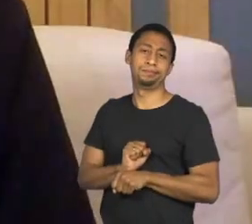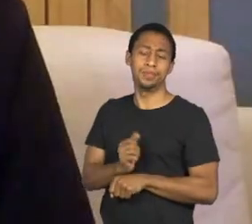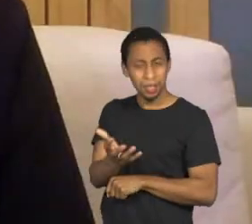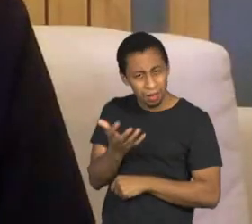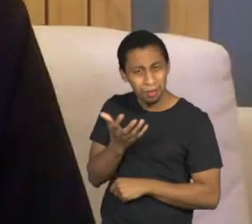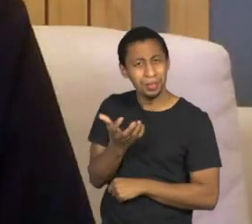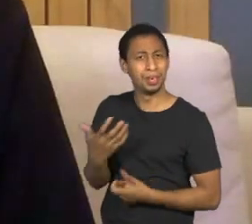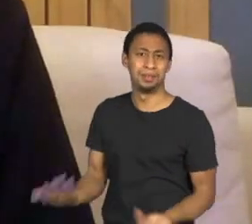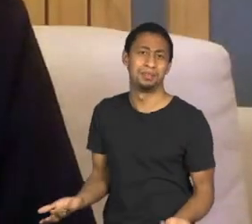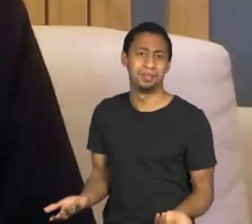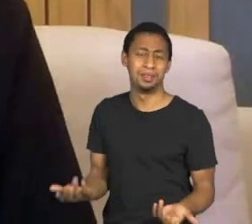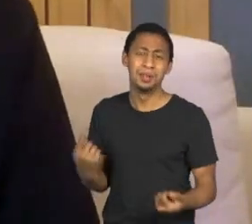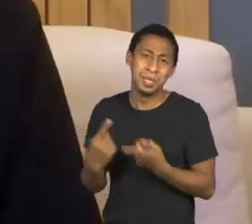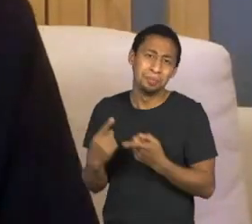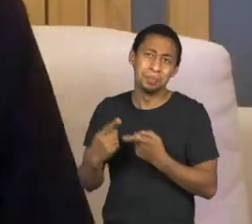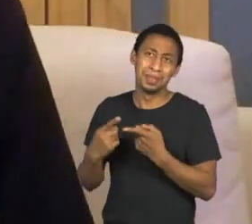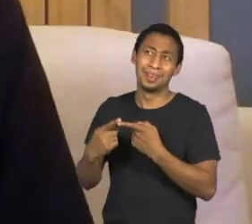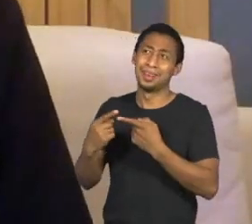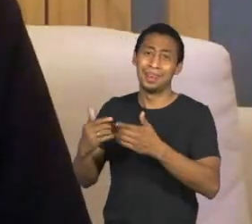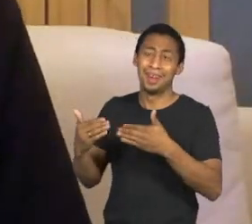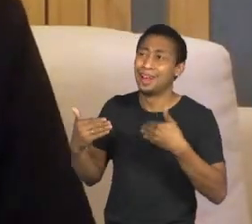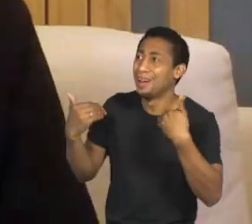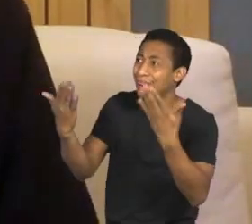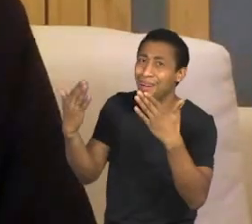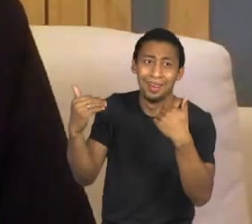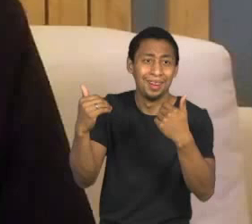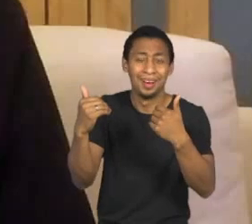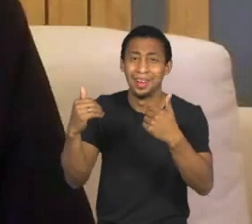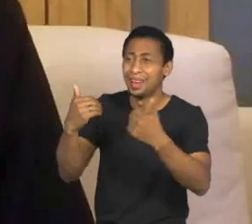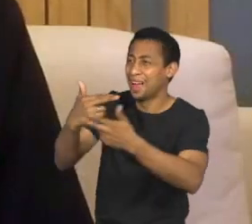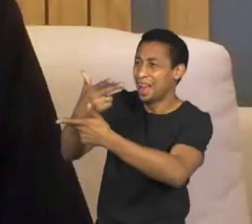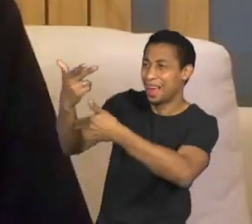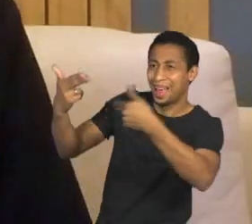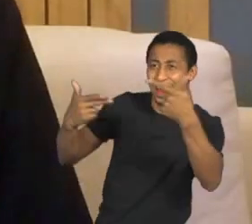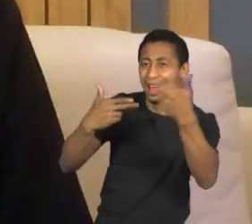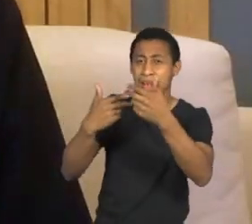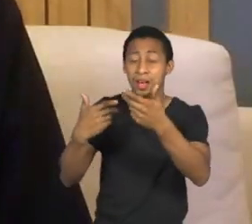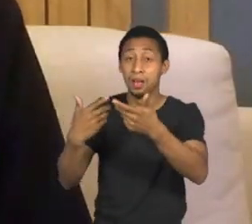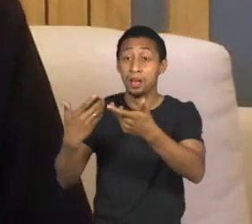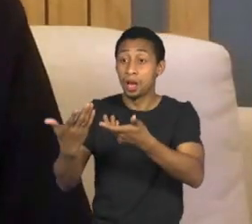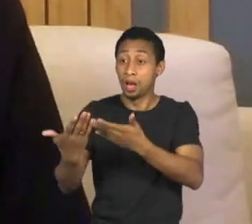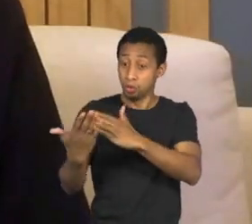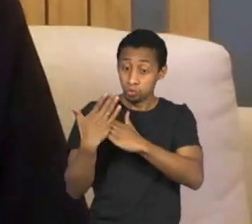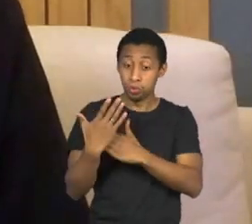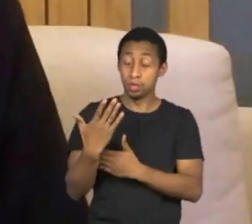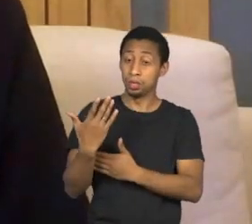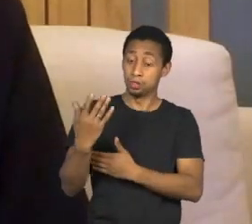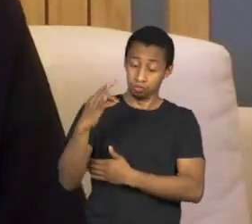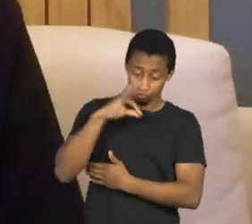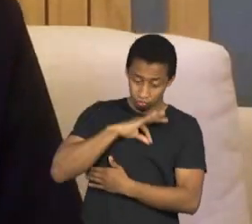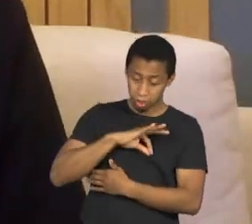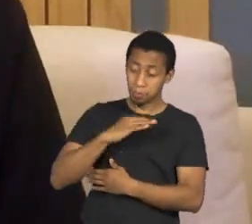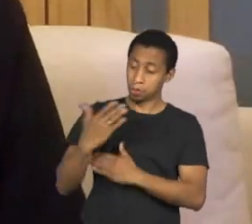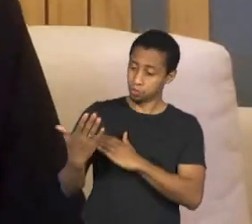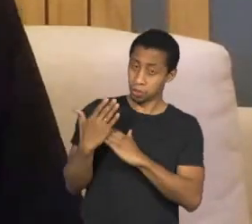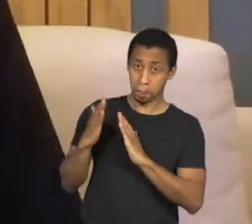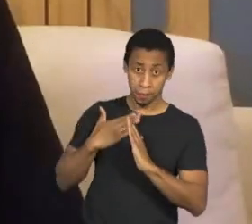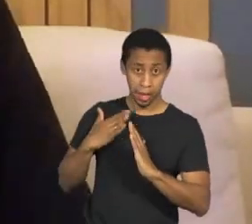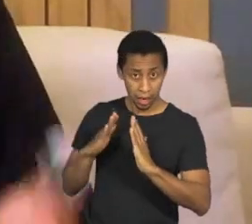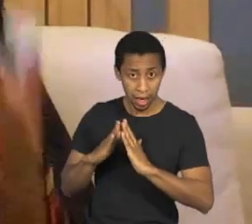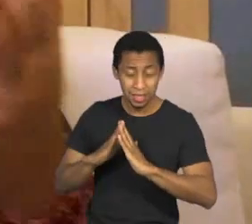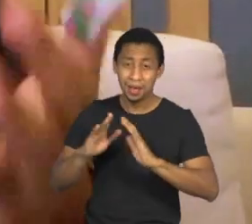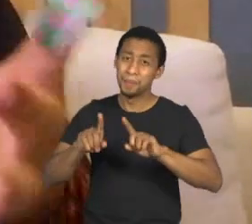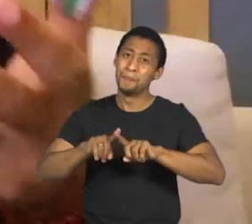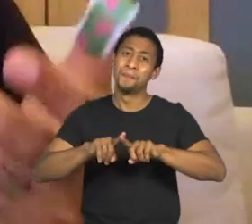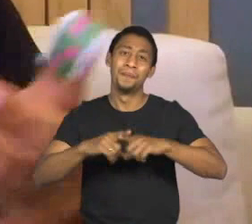lidar com as responsas externas, que é o que traz dinheiro pra dentro da nossa casa, e a gente também tá tendo que lidar com todos esses compromissos diários da rotina aqui, né? Porque